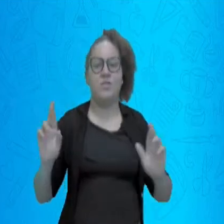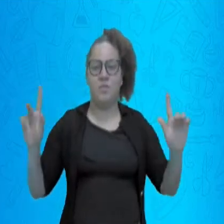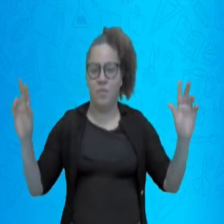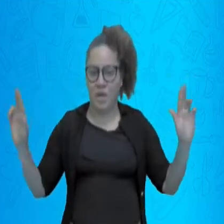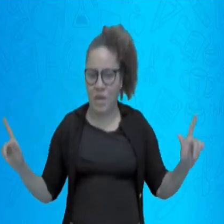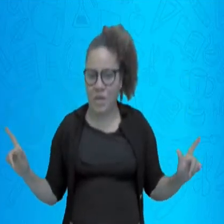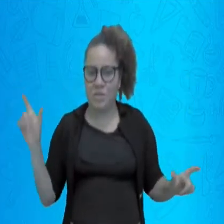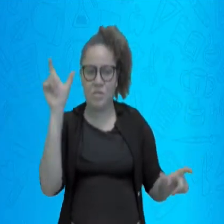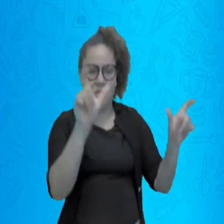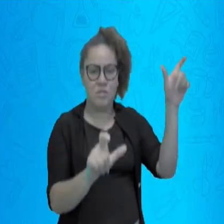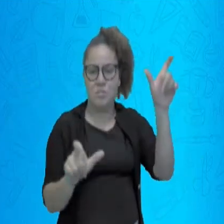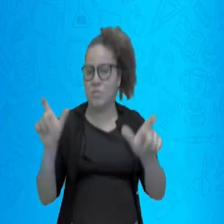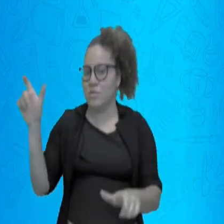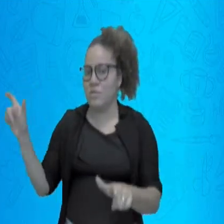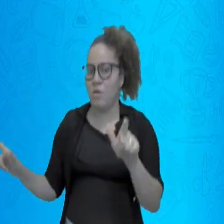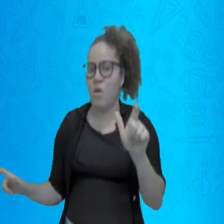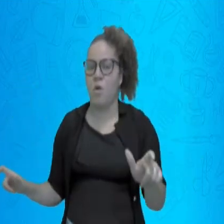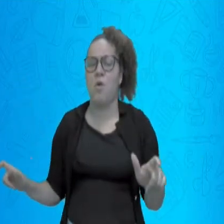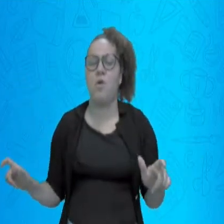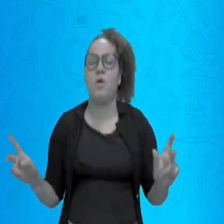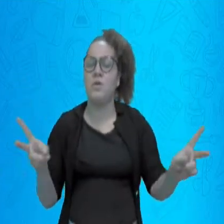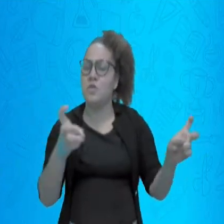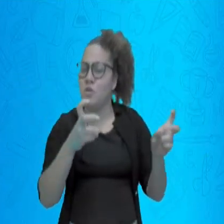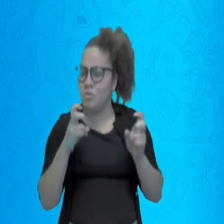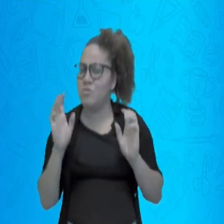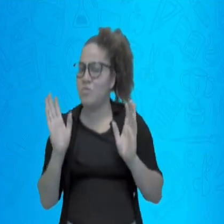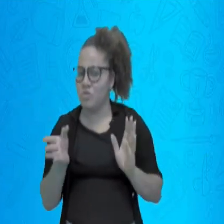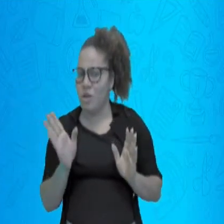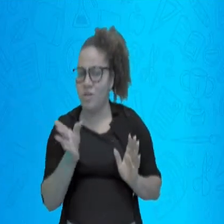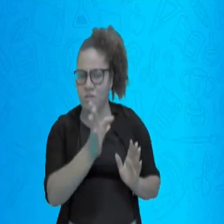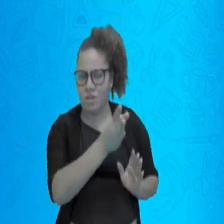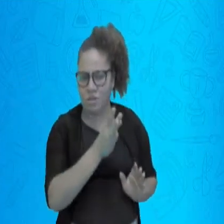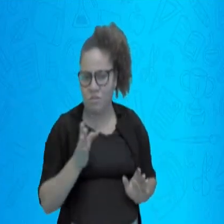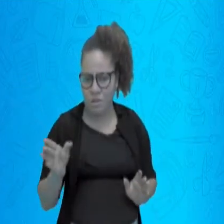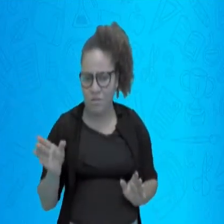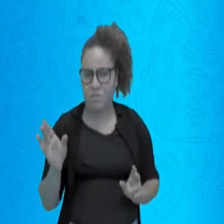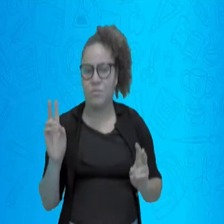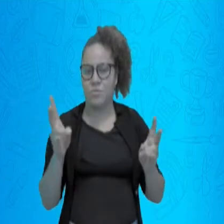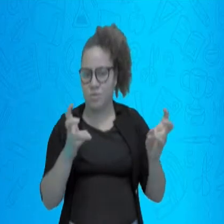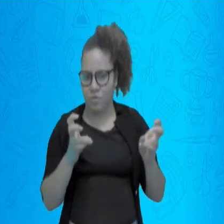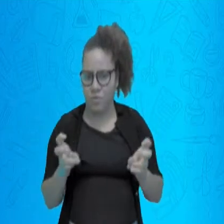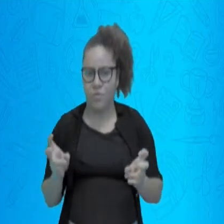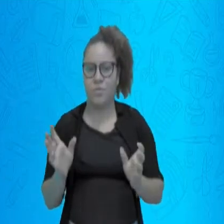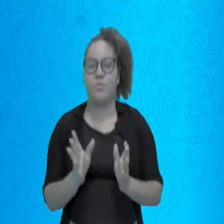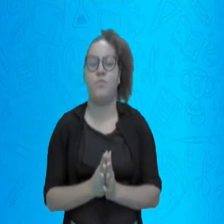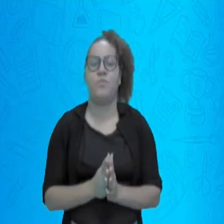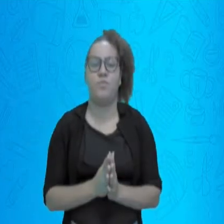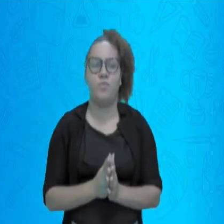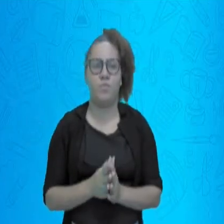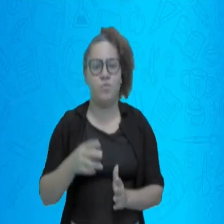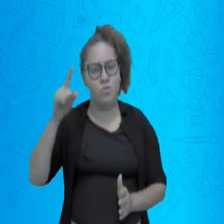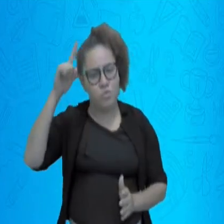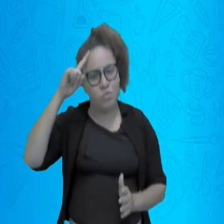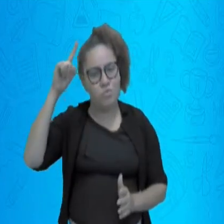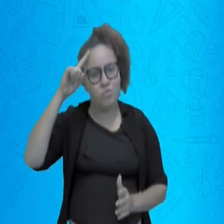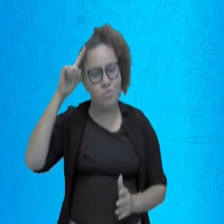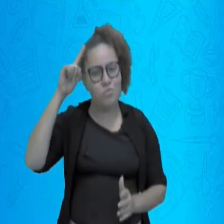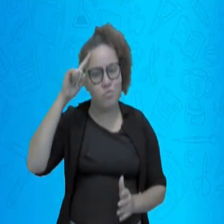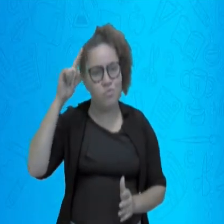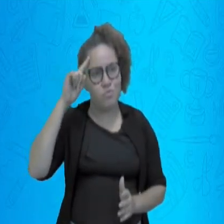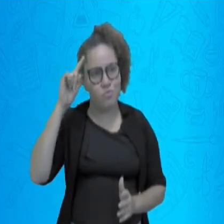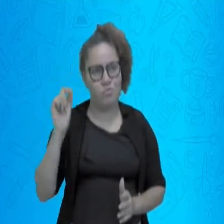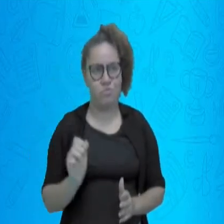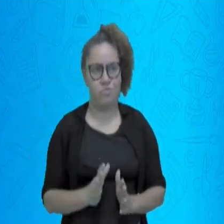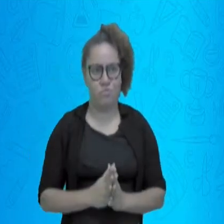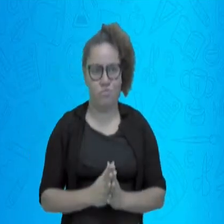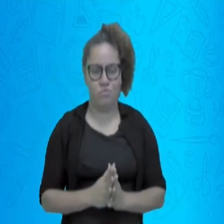já observou, você já prestou atenção nisso, ou isso faz parte do seu dia a dia e você nunca falou sobre isso? Observe